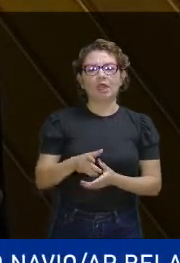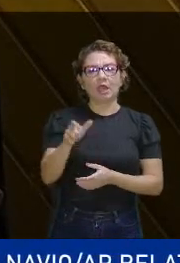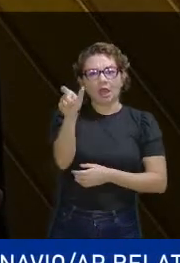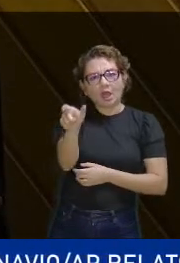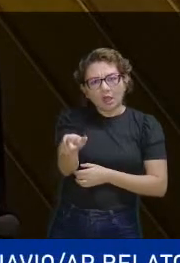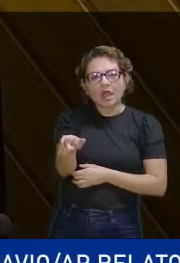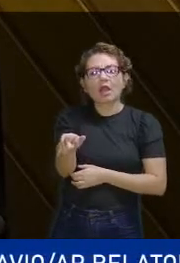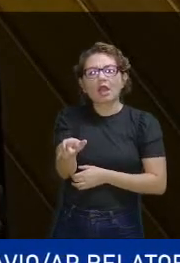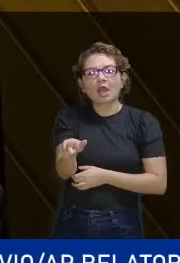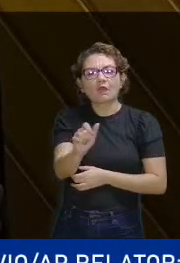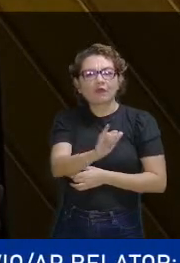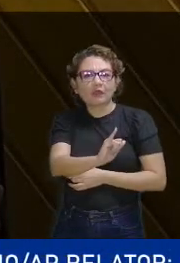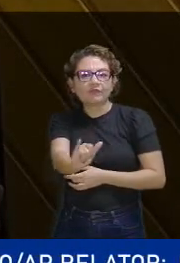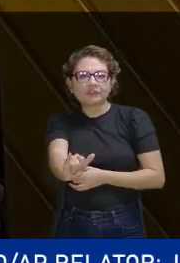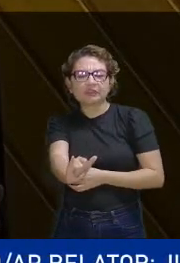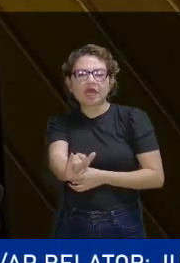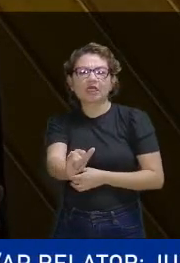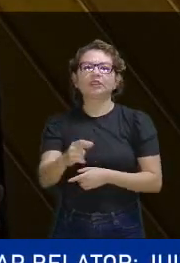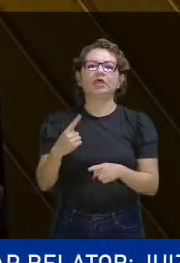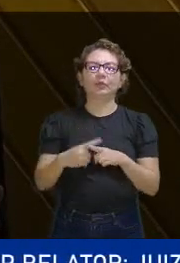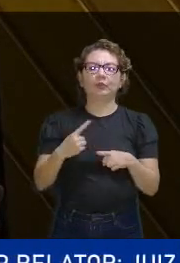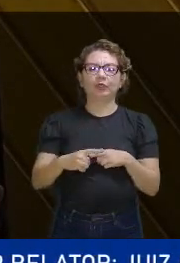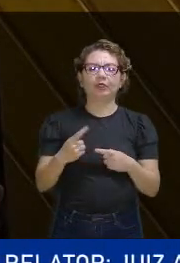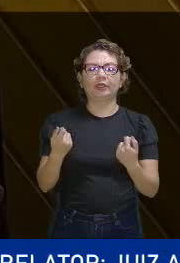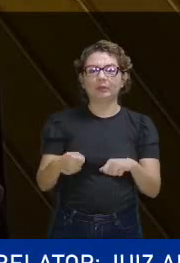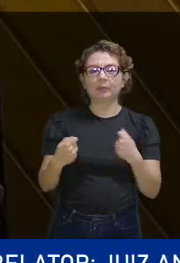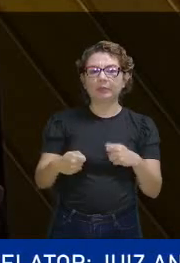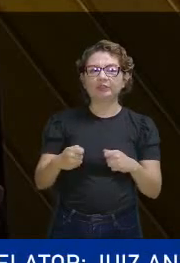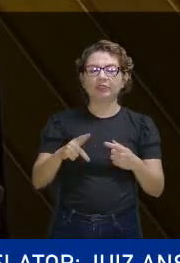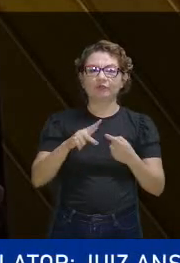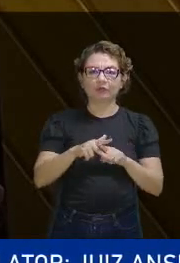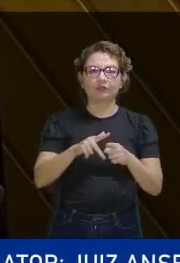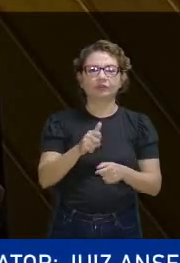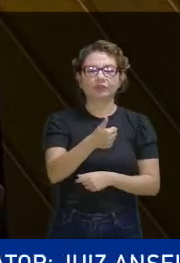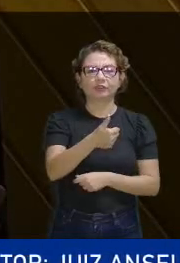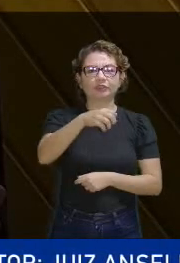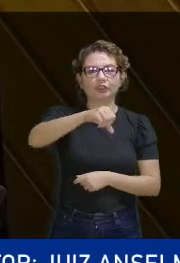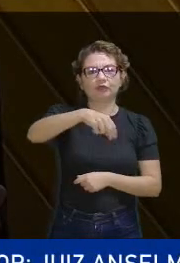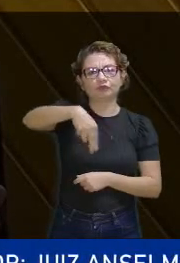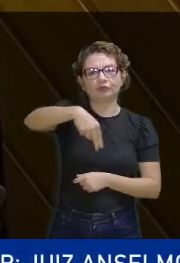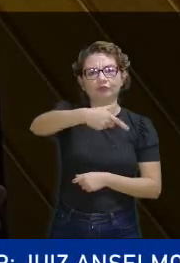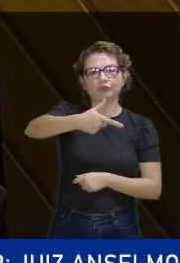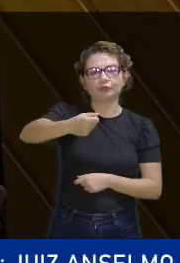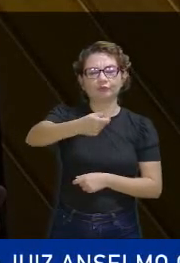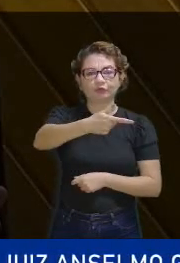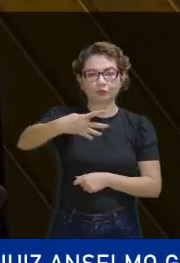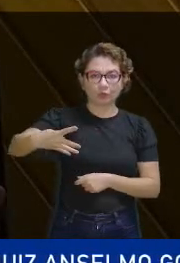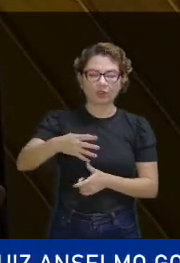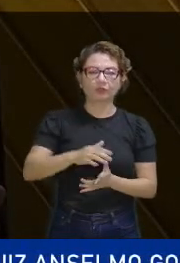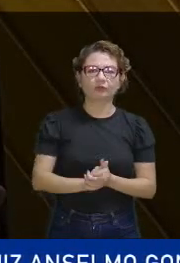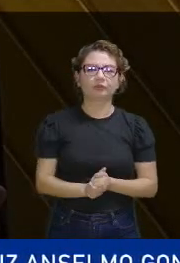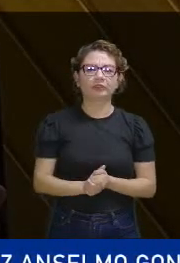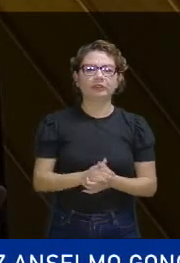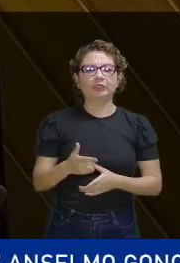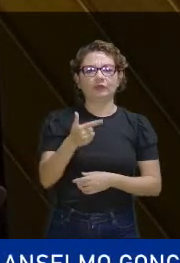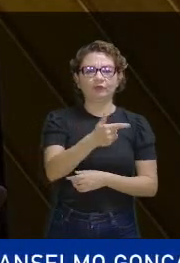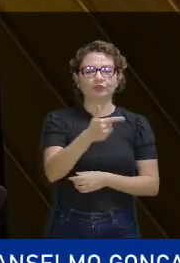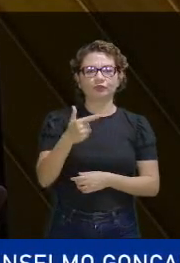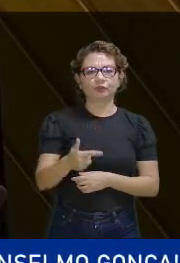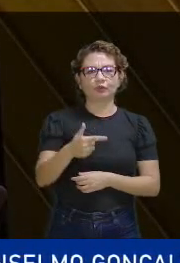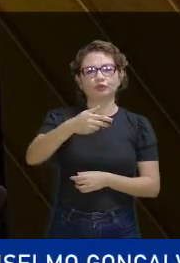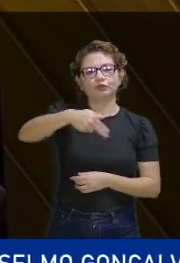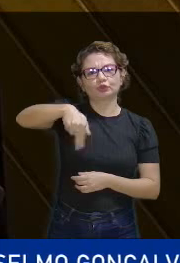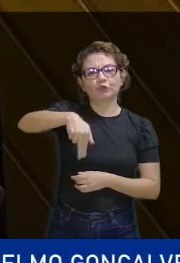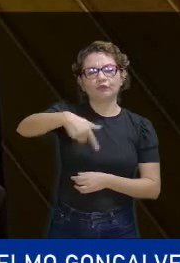para sanar a falha relativa à despesa com combustíveis em 19 de 11 de 2024. Em 22 de 11